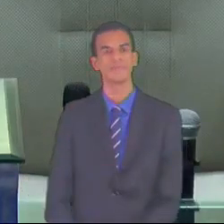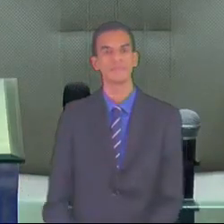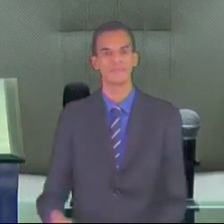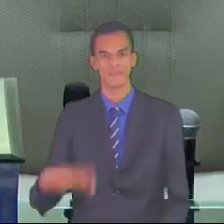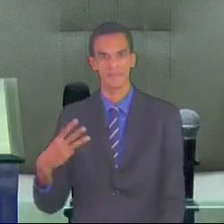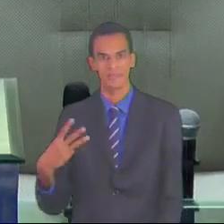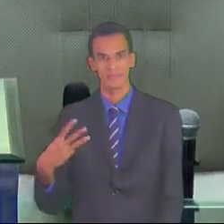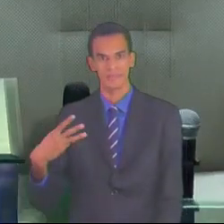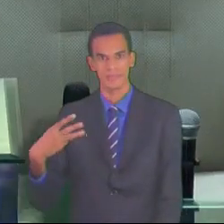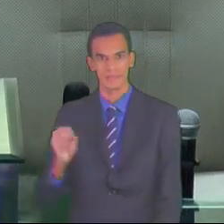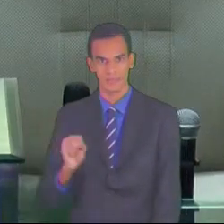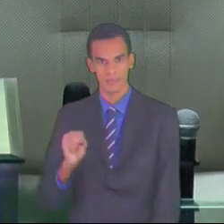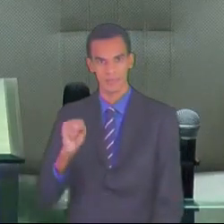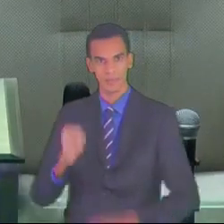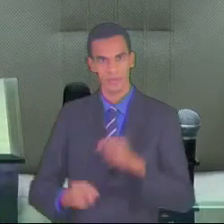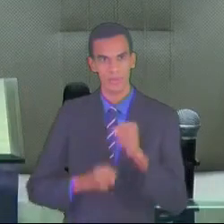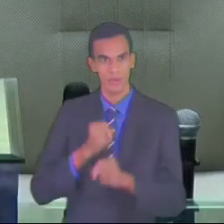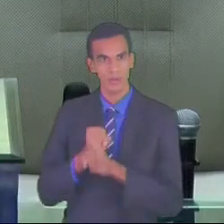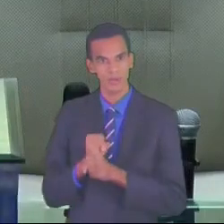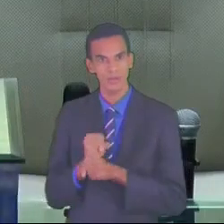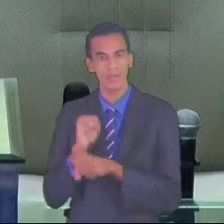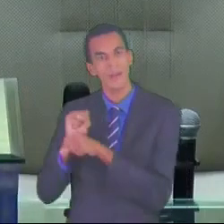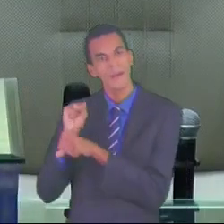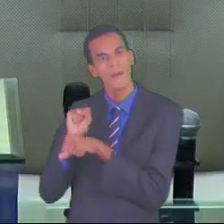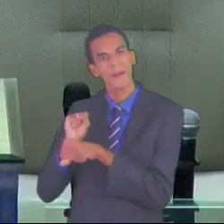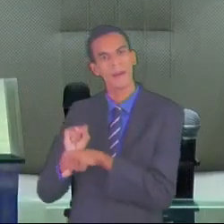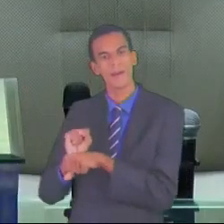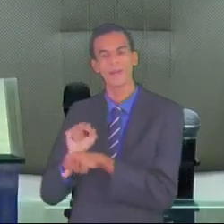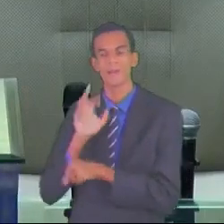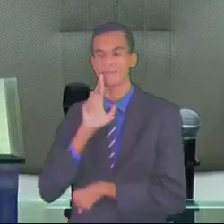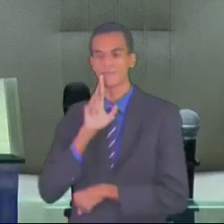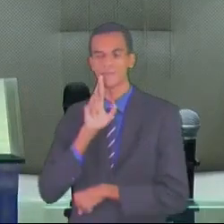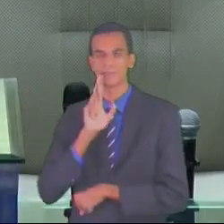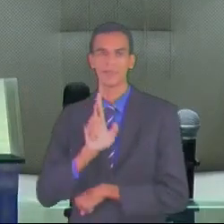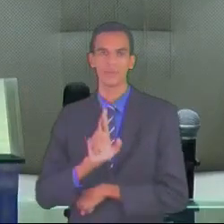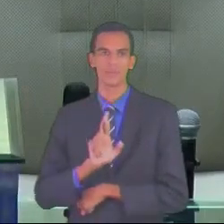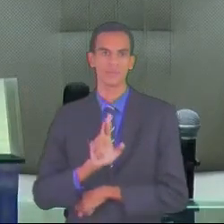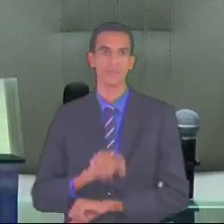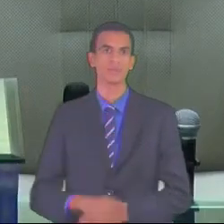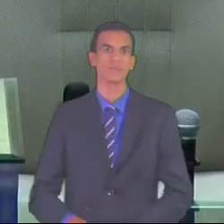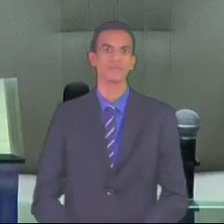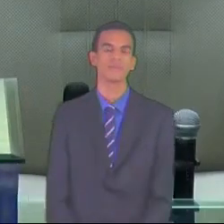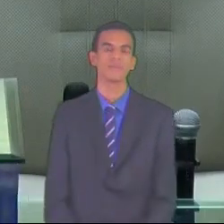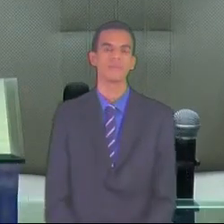38 anos esperando uma resposta.